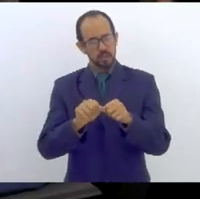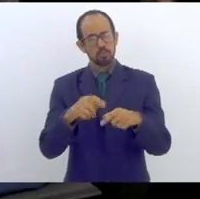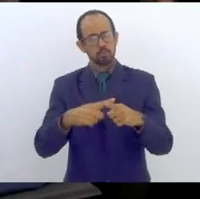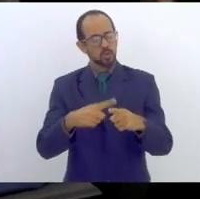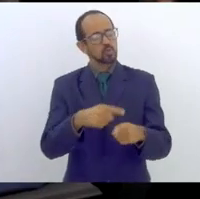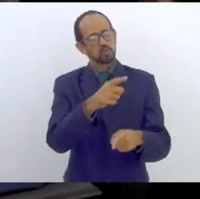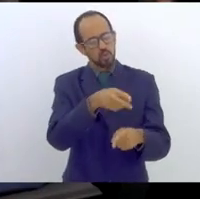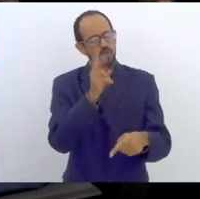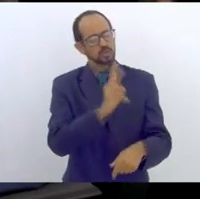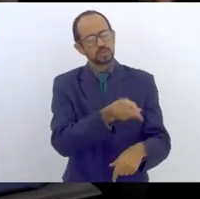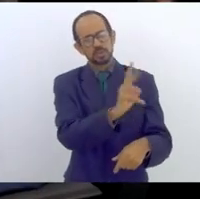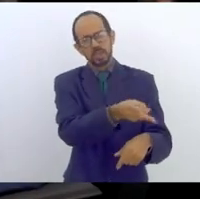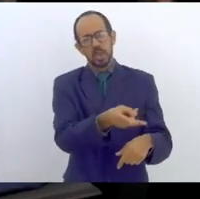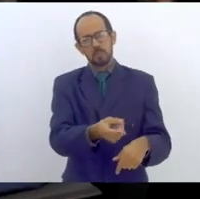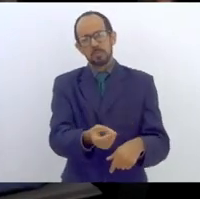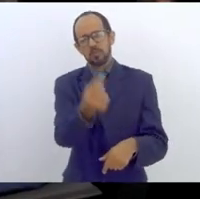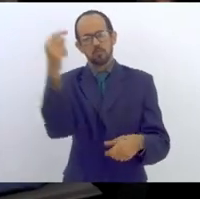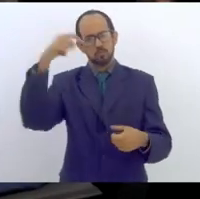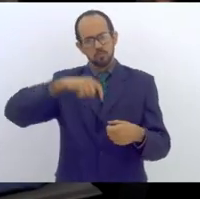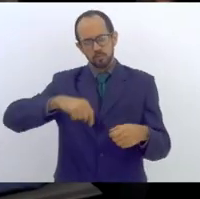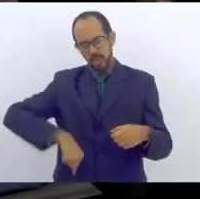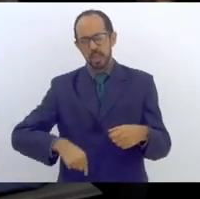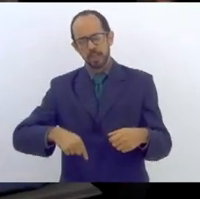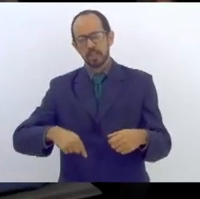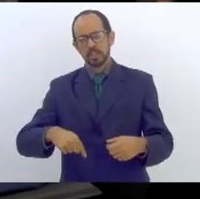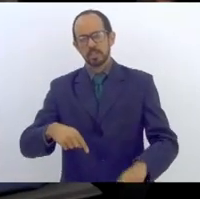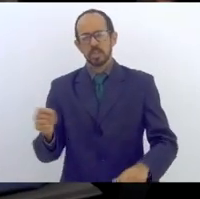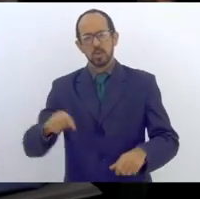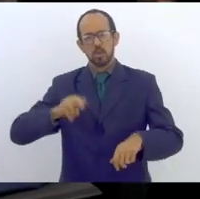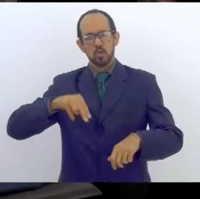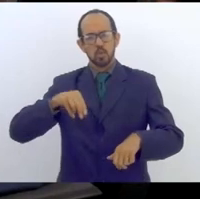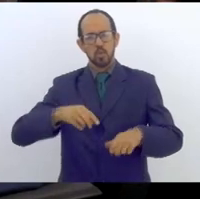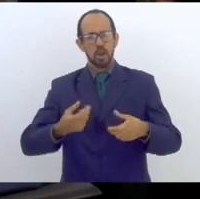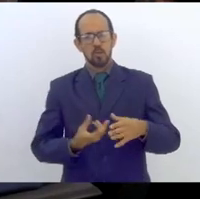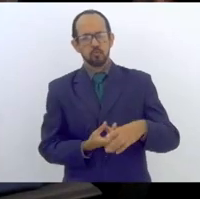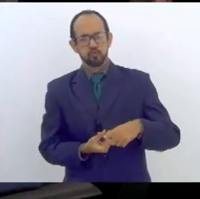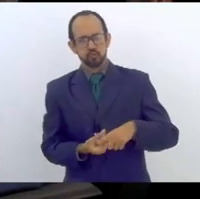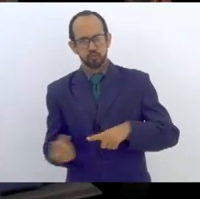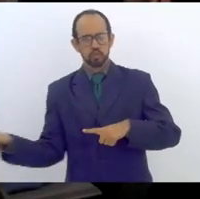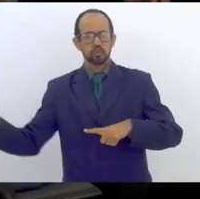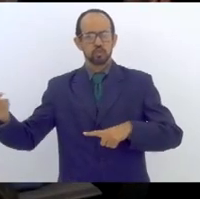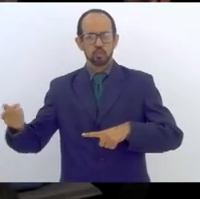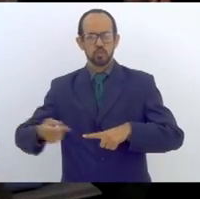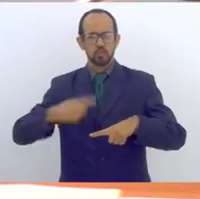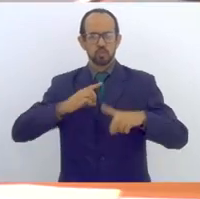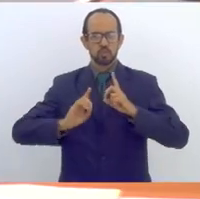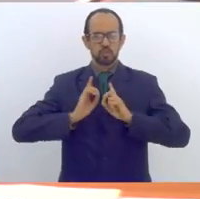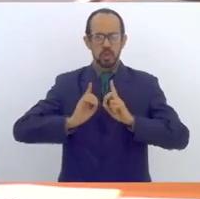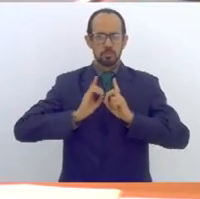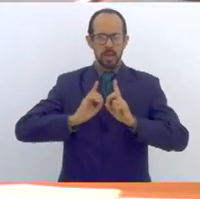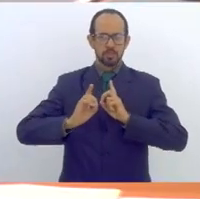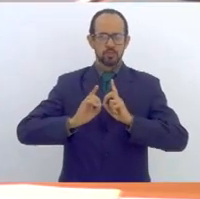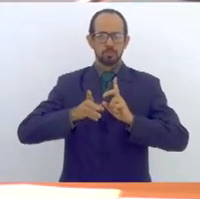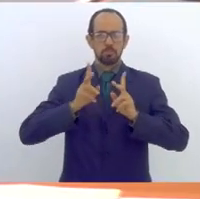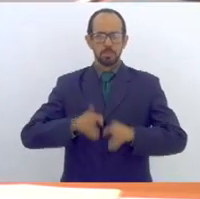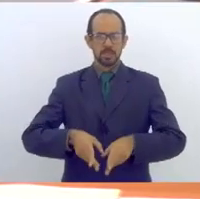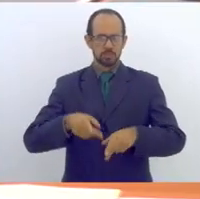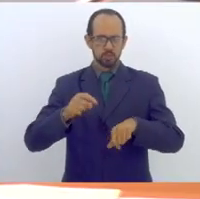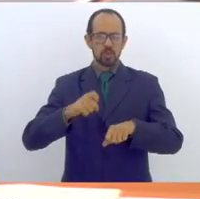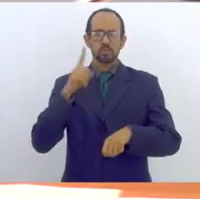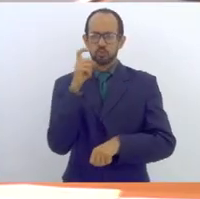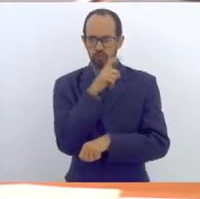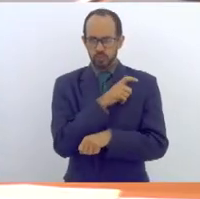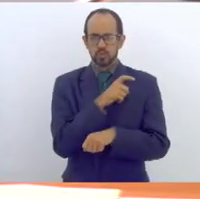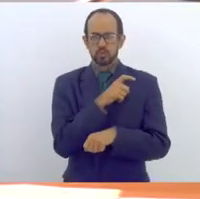se nunca fugindo do debate do do das discussões por mais difíceis que que possam